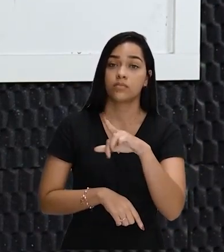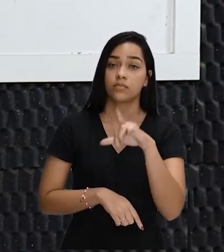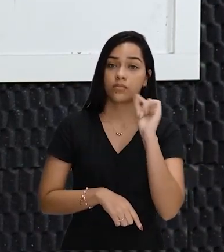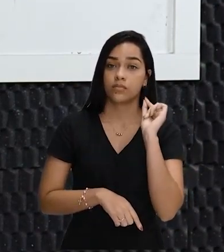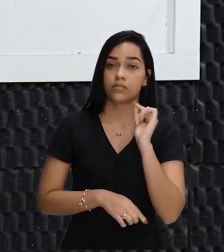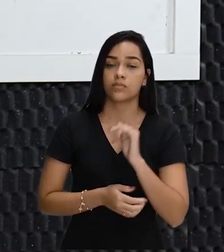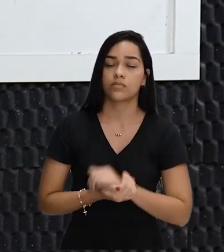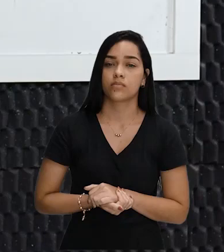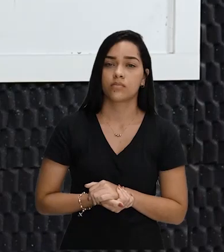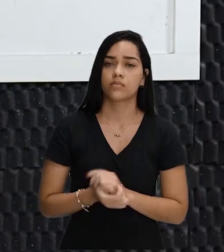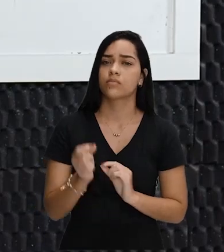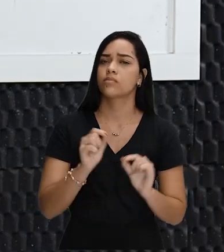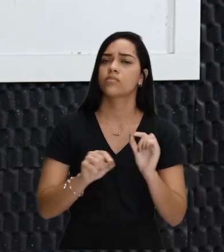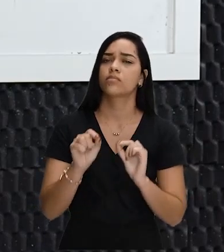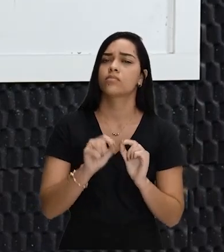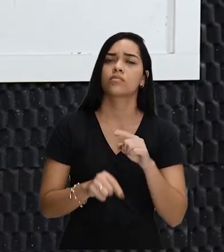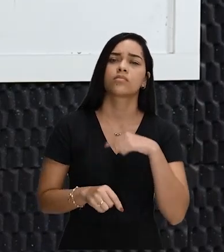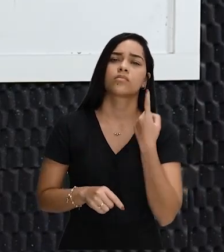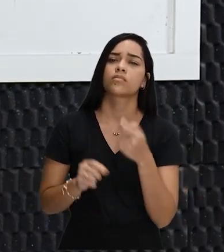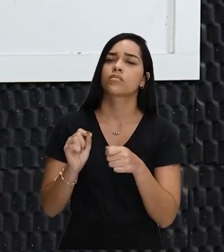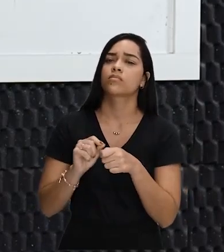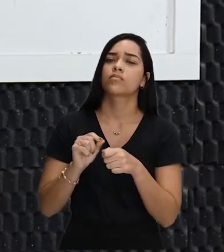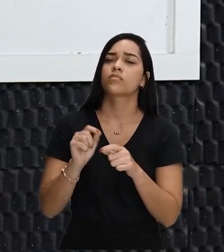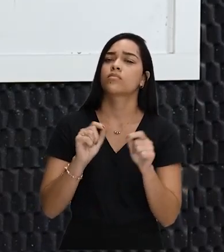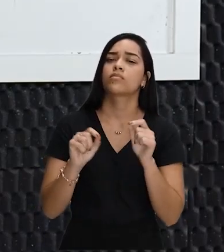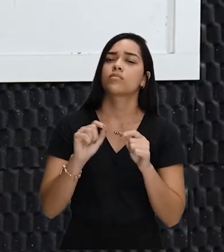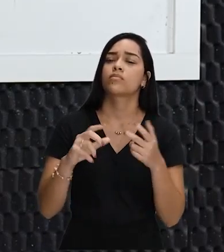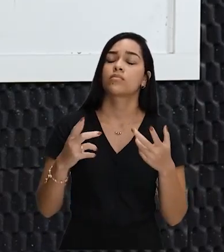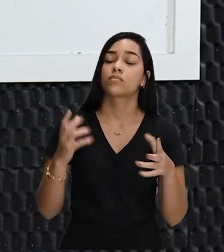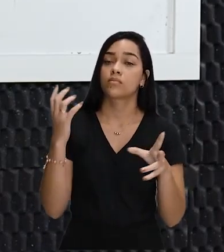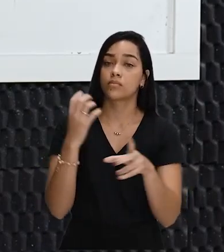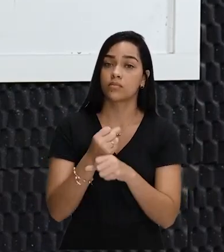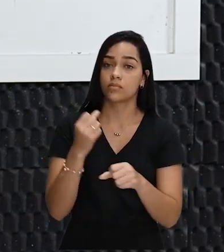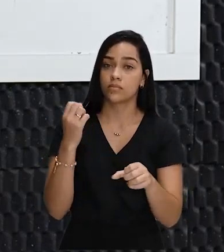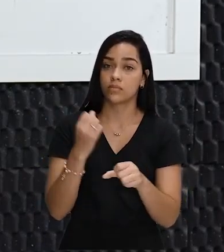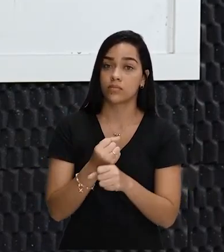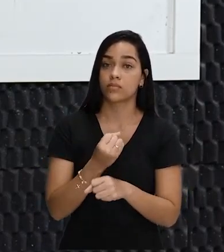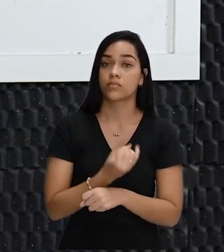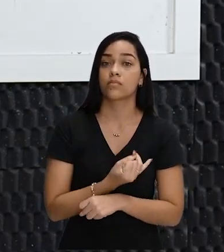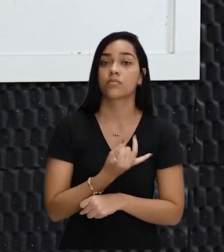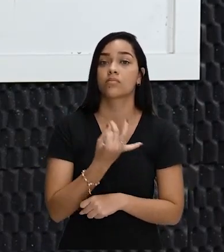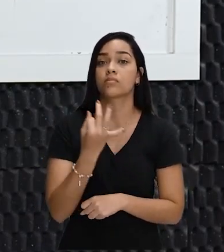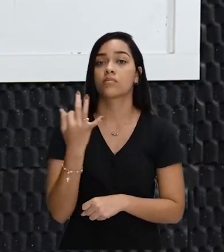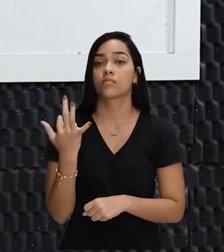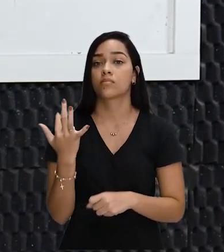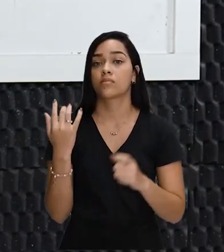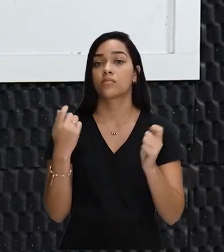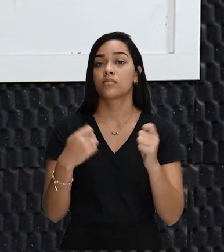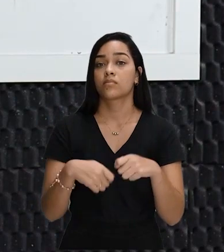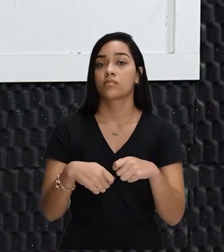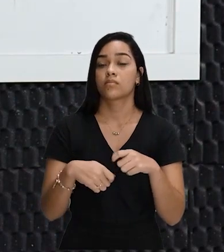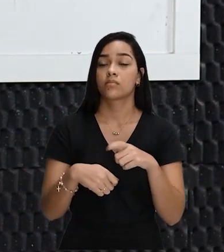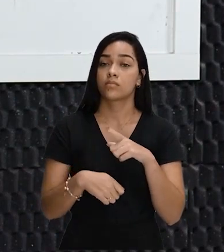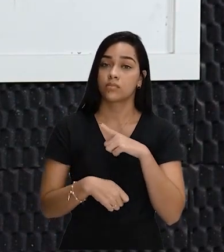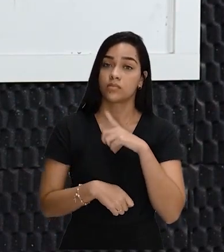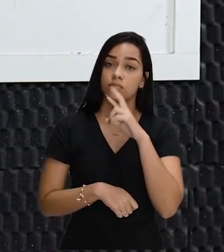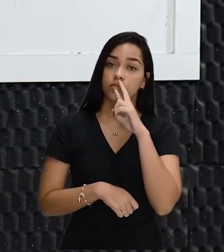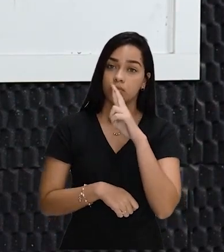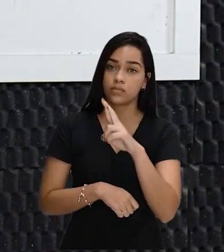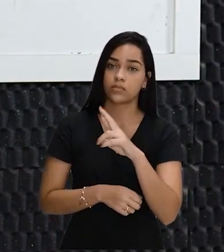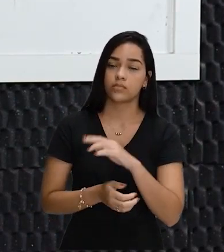O que que a gente vai a gente vai fazer aqui vamos calcular quantas possibilidades de resposta